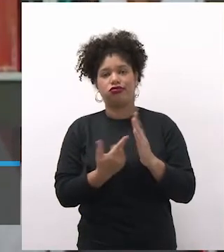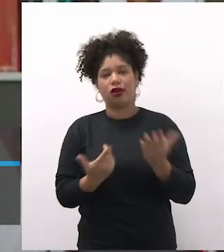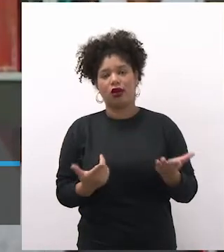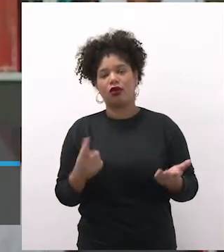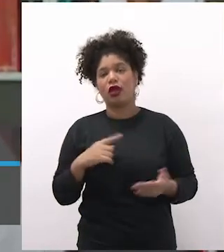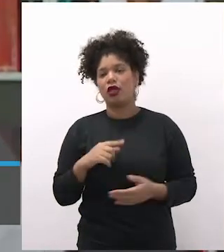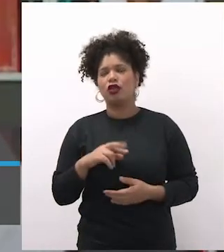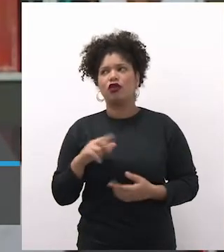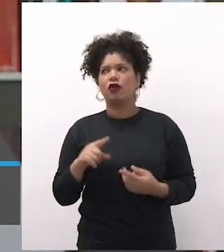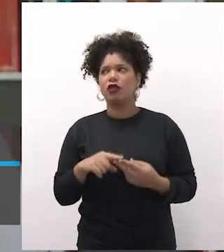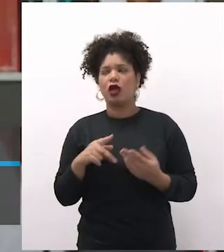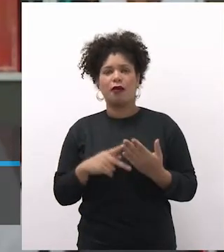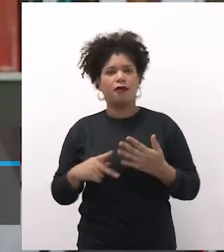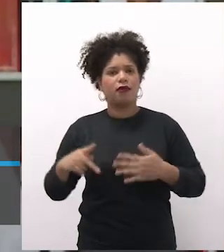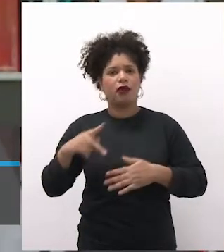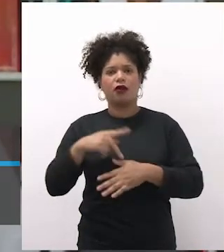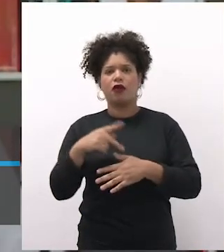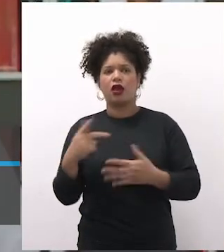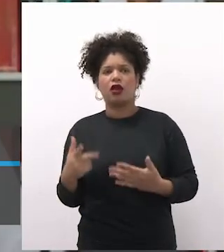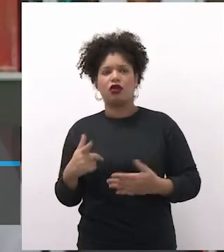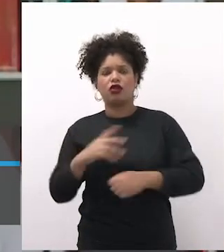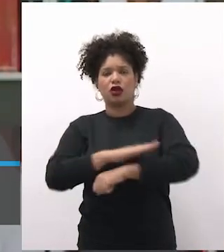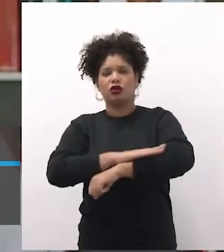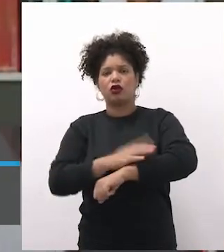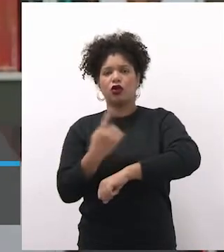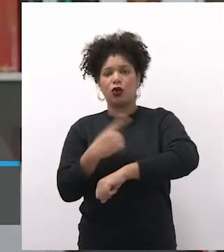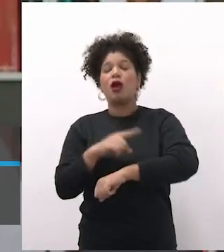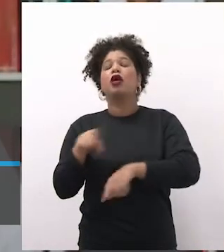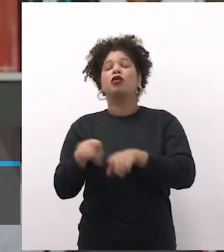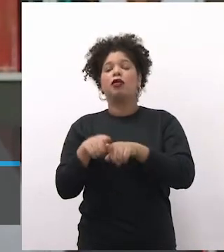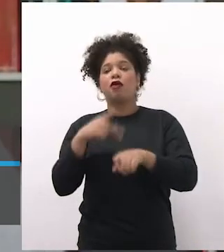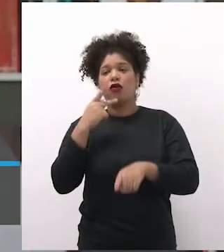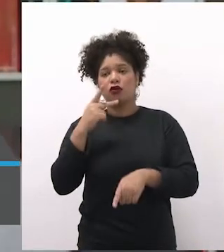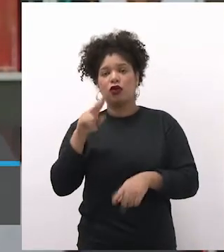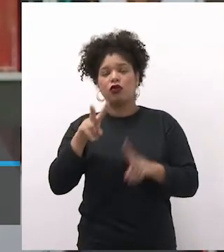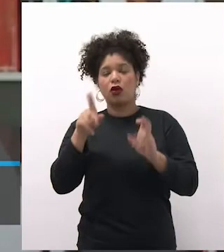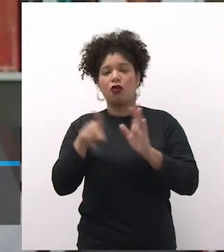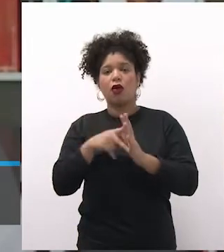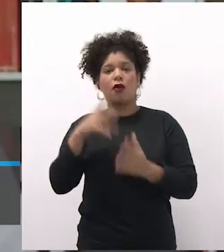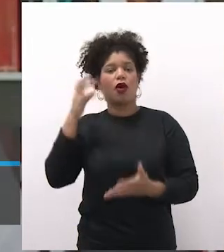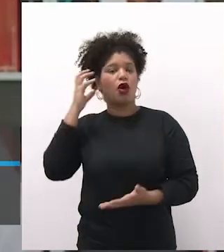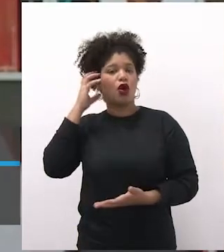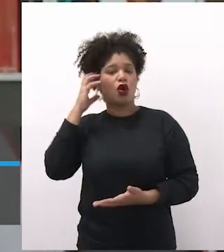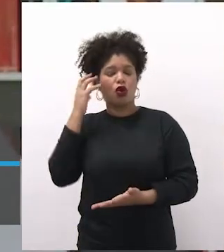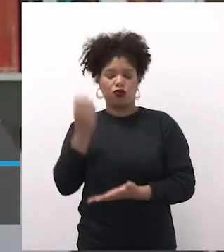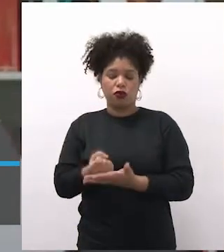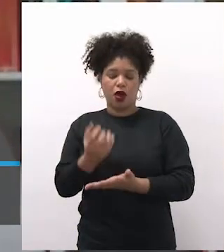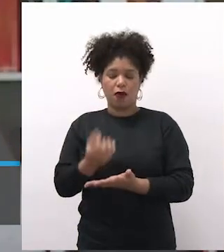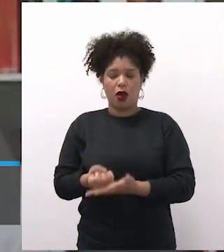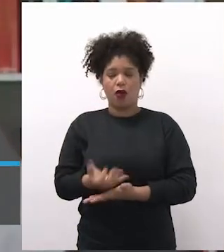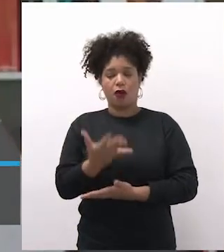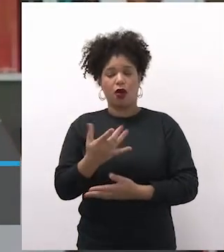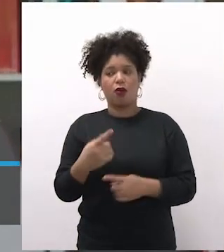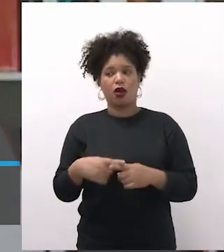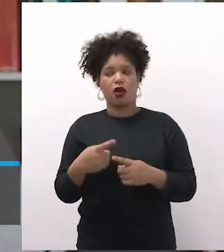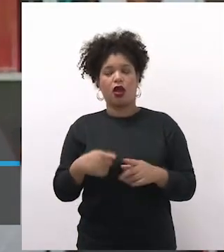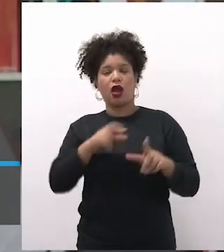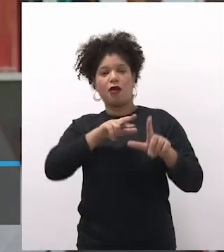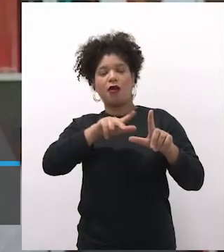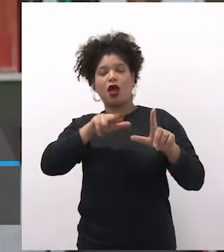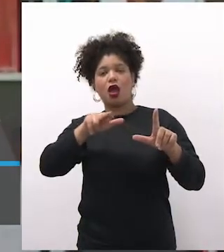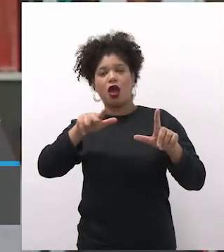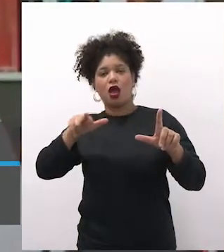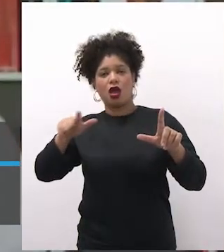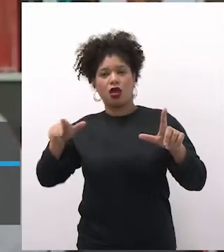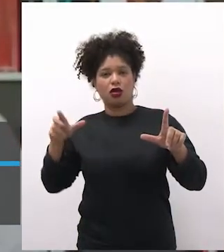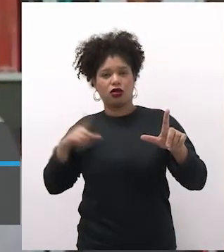antirracismo, privilégio, trabalharam sobre a questão de podcast, nesse momento em que a mídia é tão usada, tão explorada,